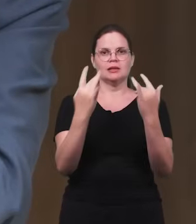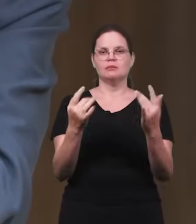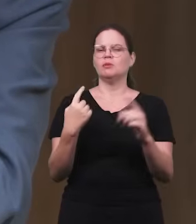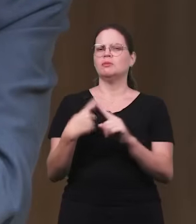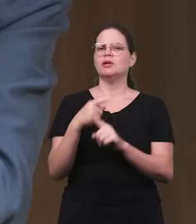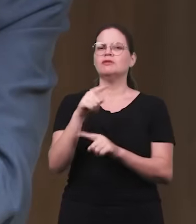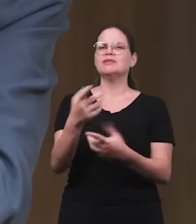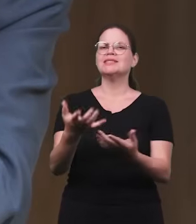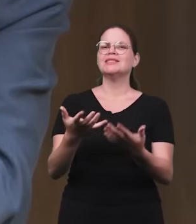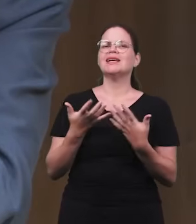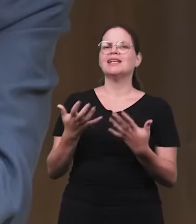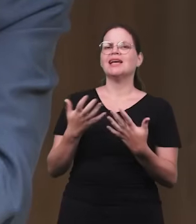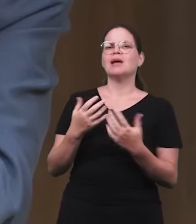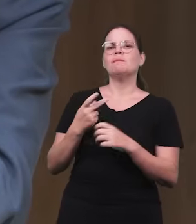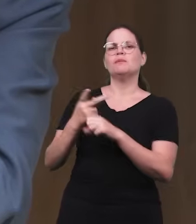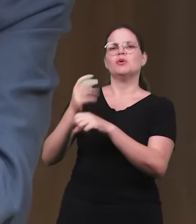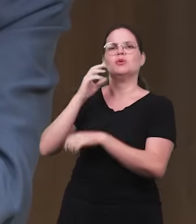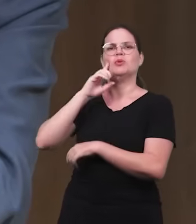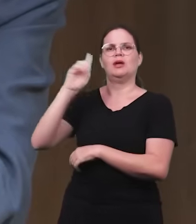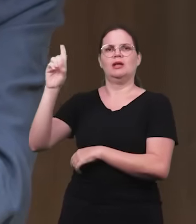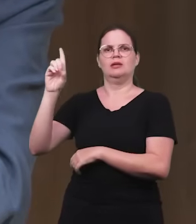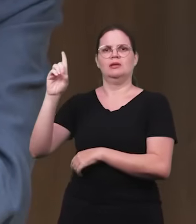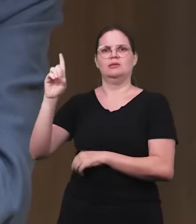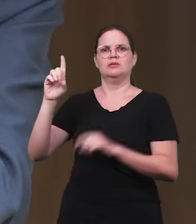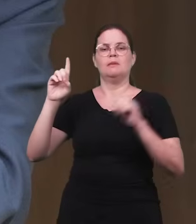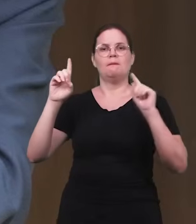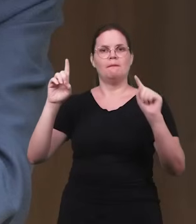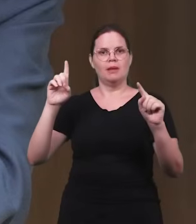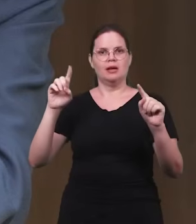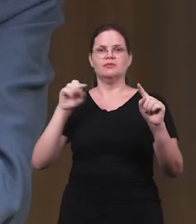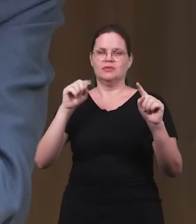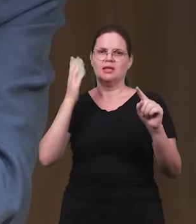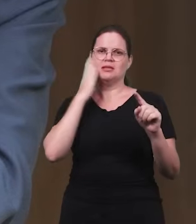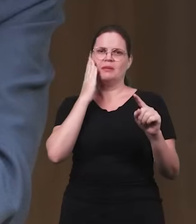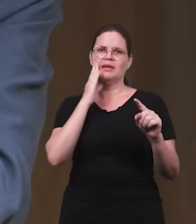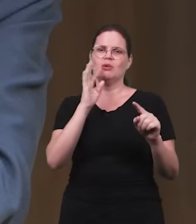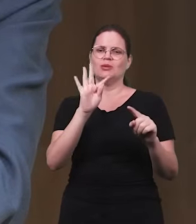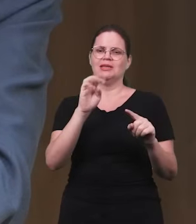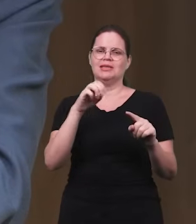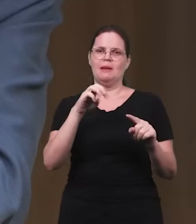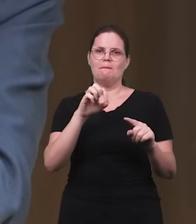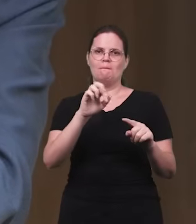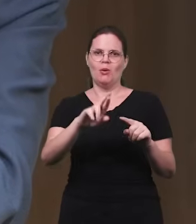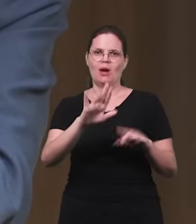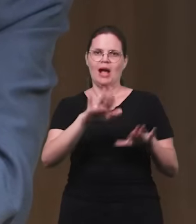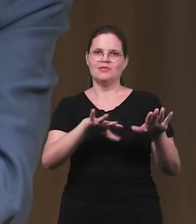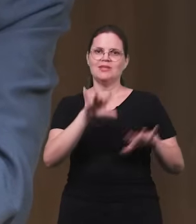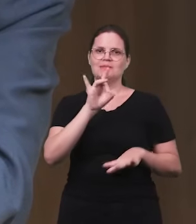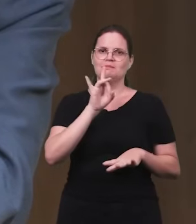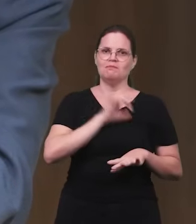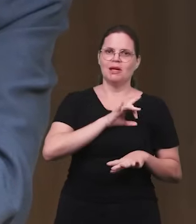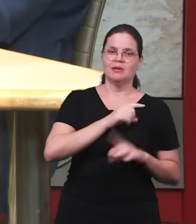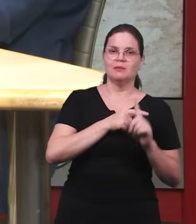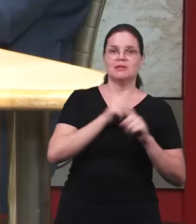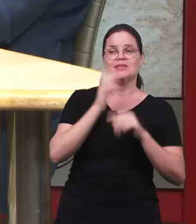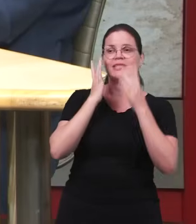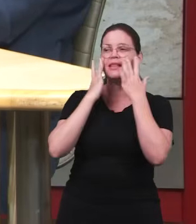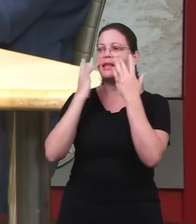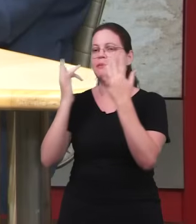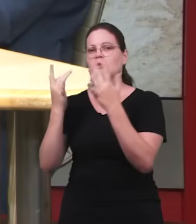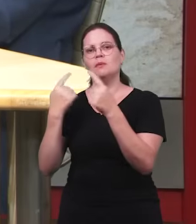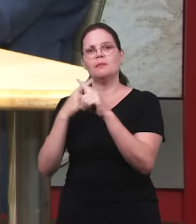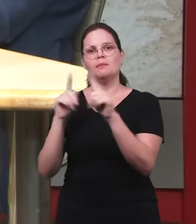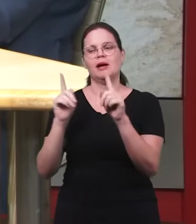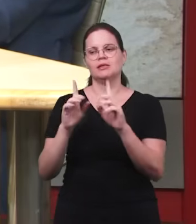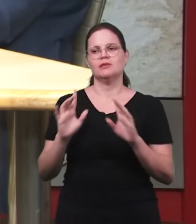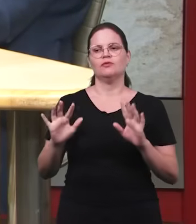dia buscar a Deus? É um temor. Mas também é o fim de tudo. O fim de tudo que se ouve é o temor. Né? Eu até